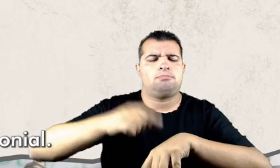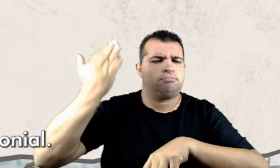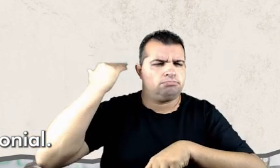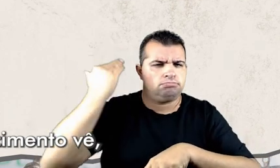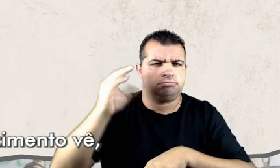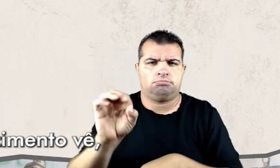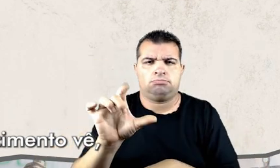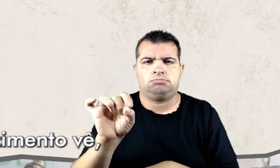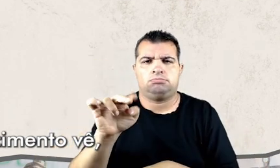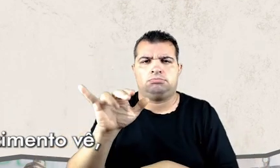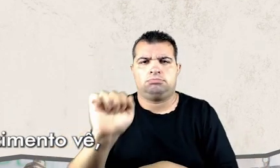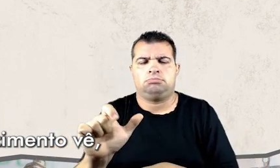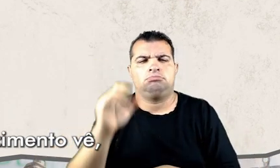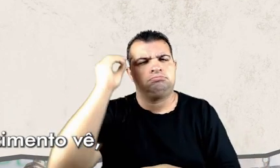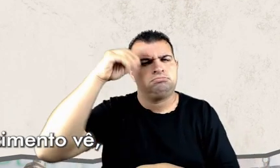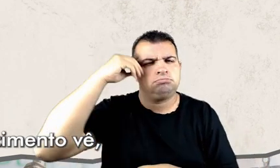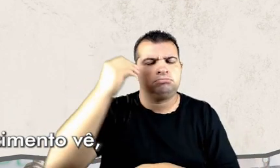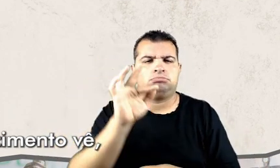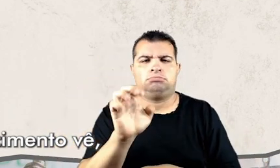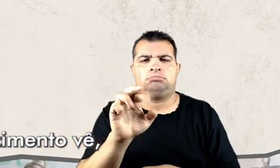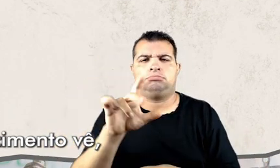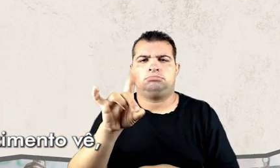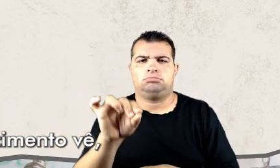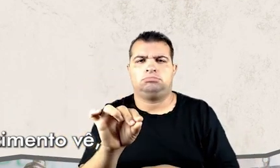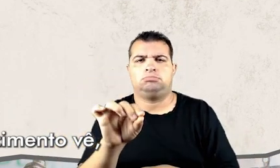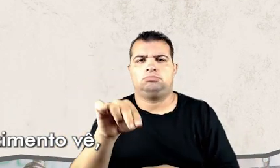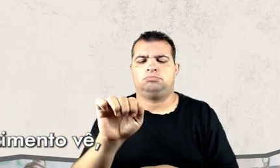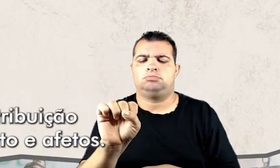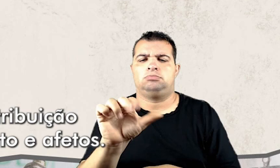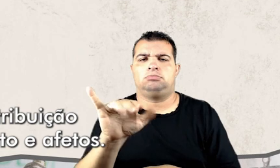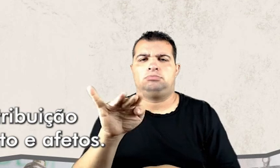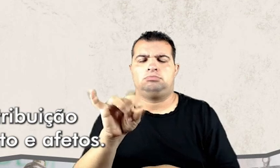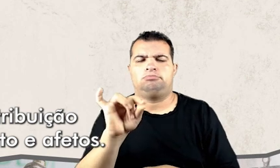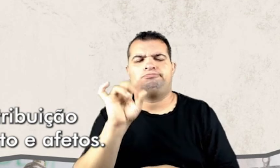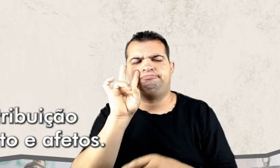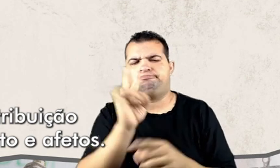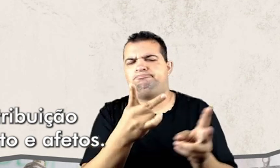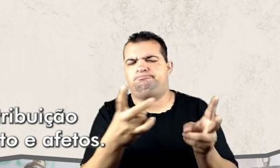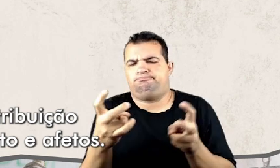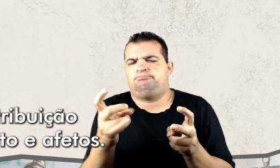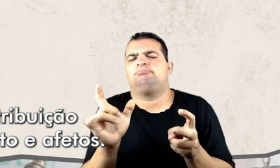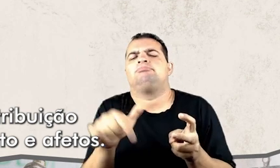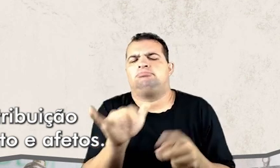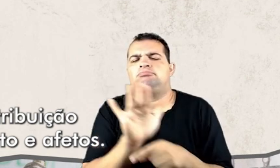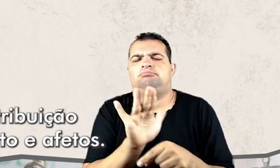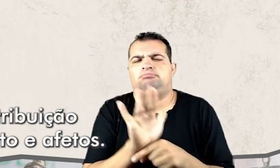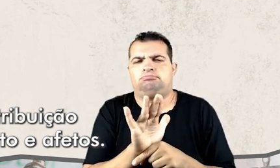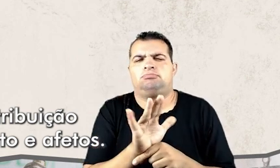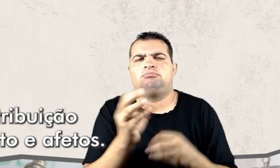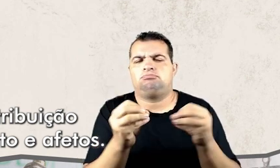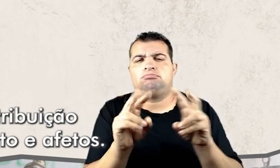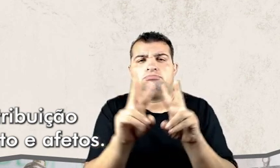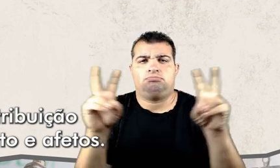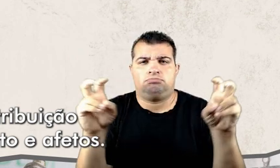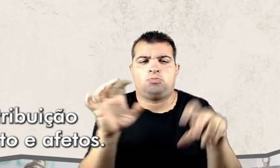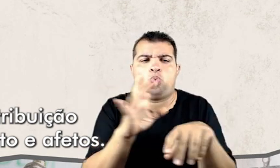período colonial. O psicólogo e pesquisador Fernando Aparecido Figueira do Nascimento vê, nesse momento histórico, uma contribuição